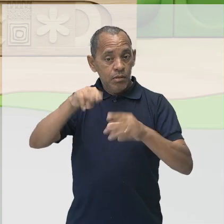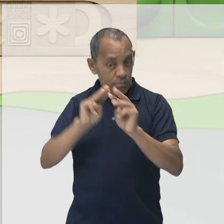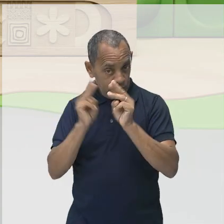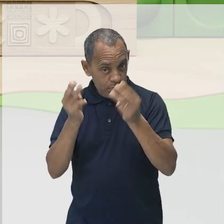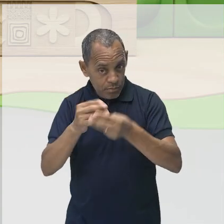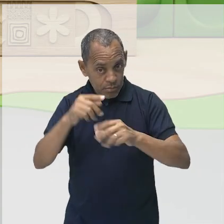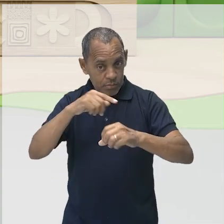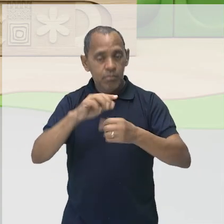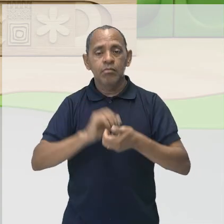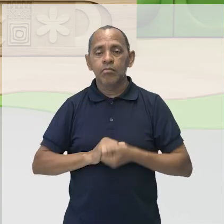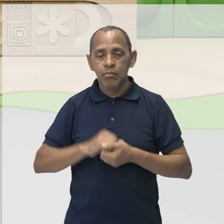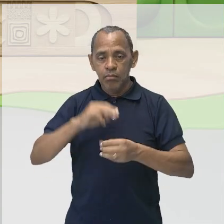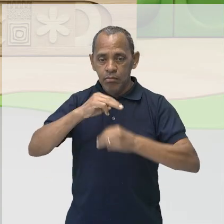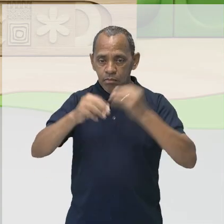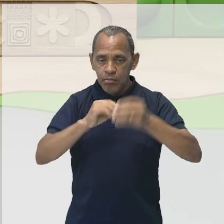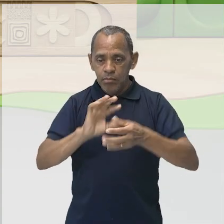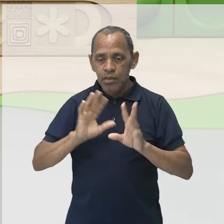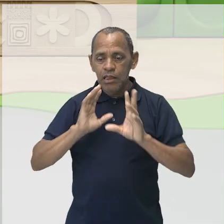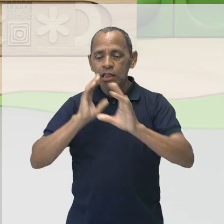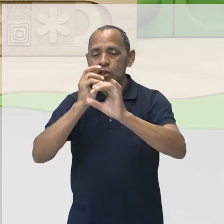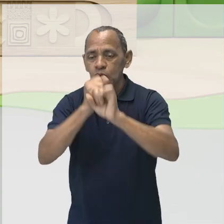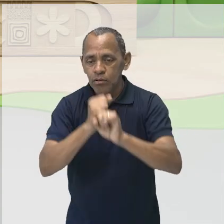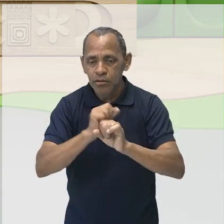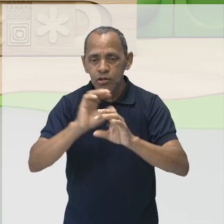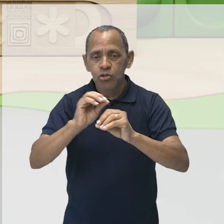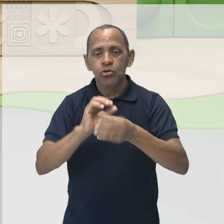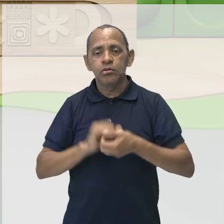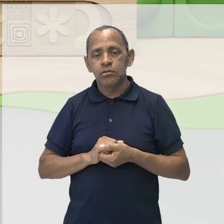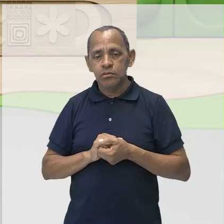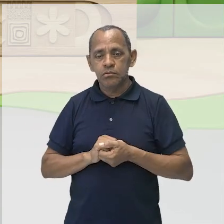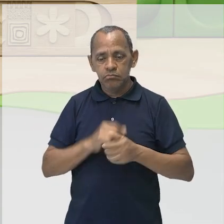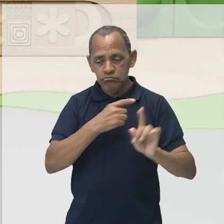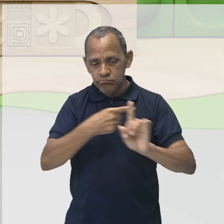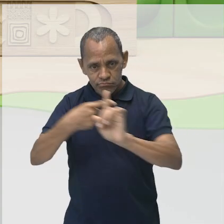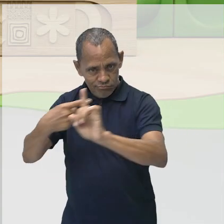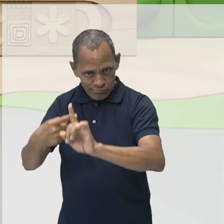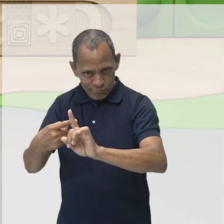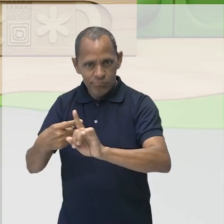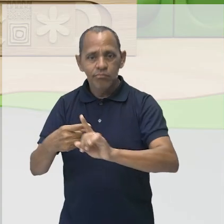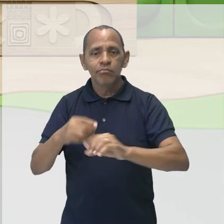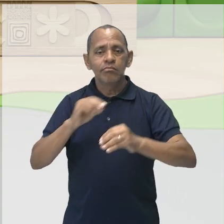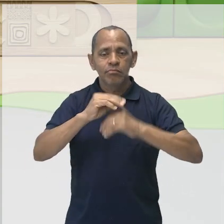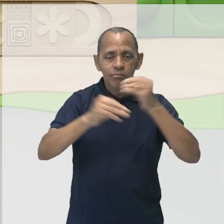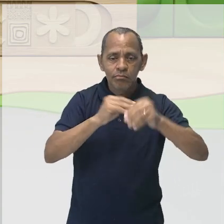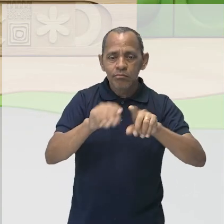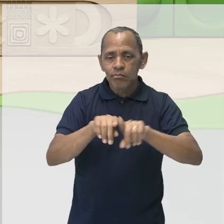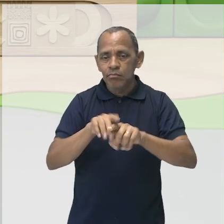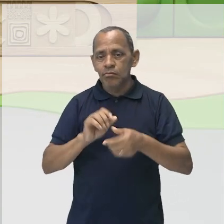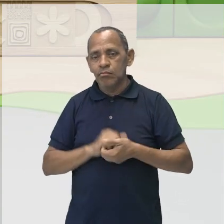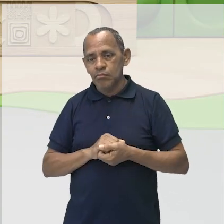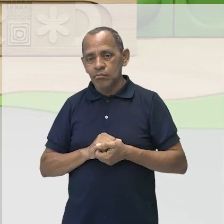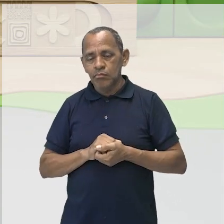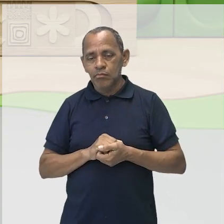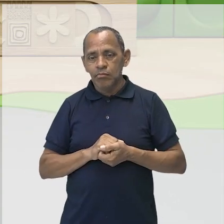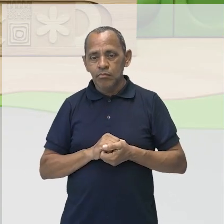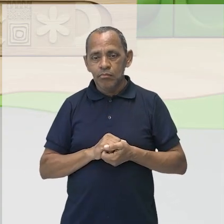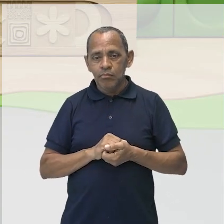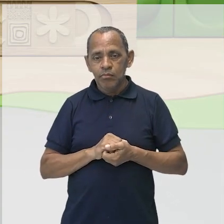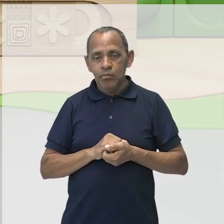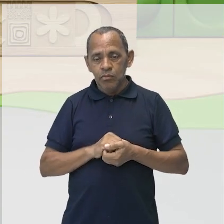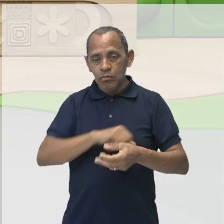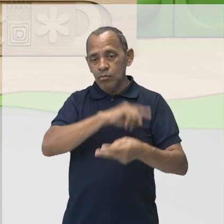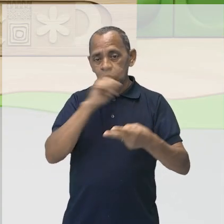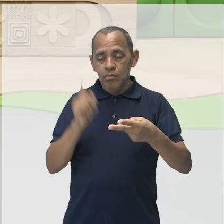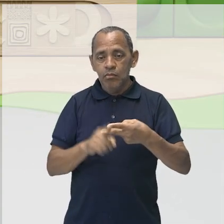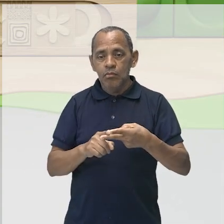das massas atômicas de todos os átomos em uma molécula e ela é medida em U, que nós já aprendemos.